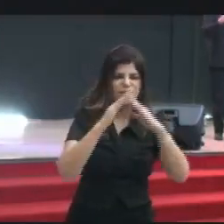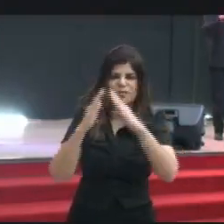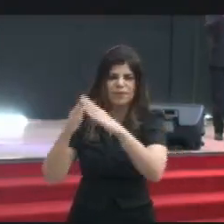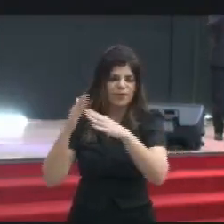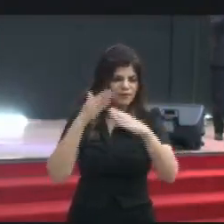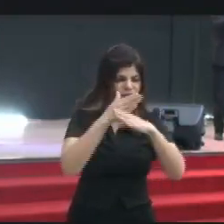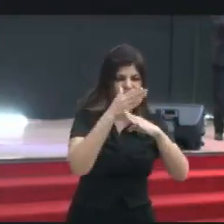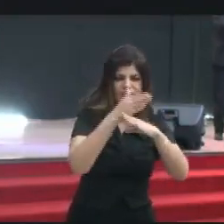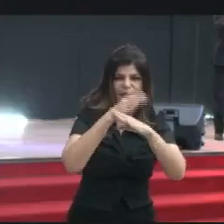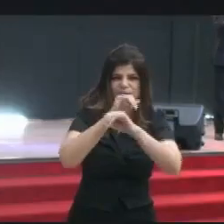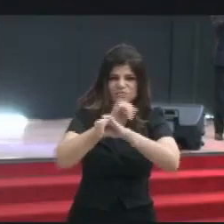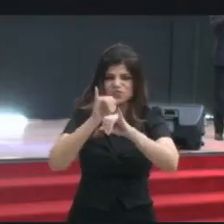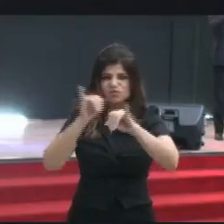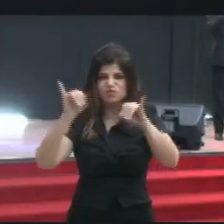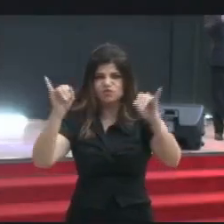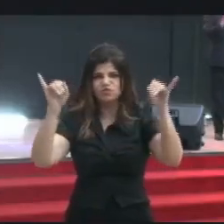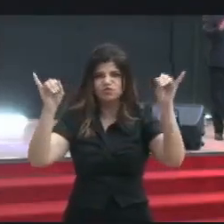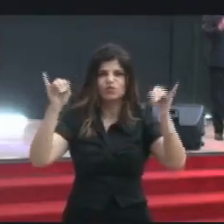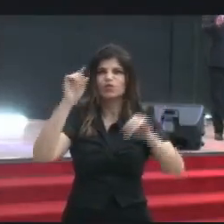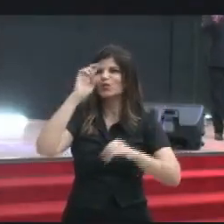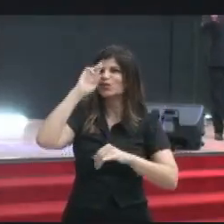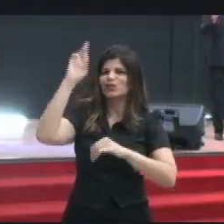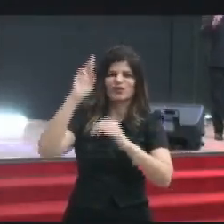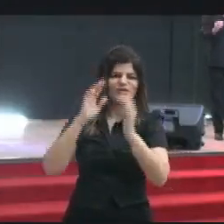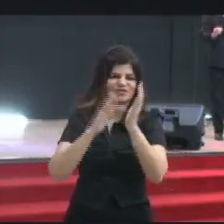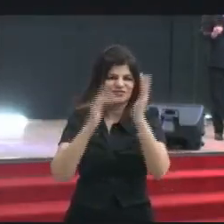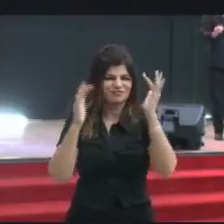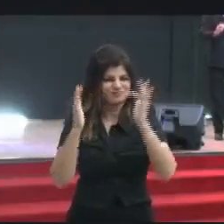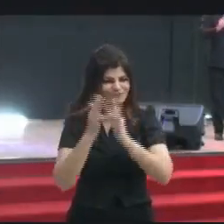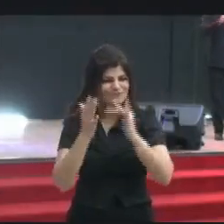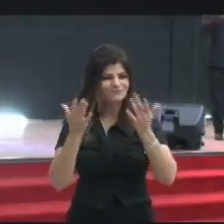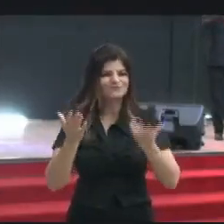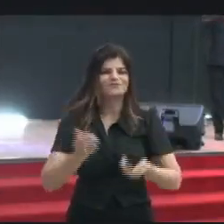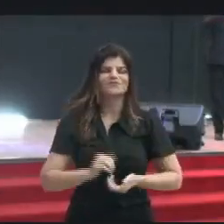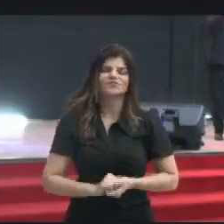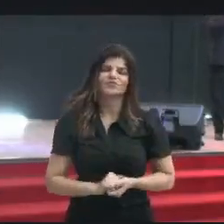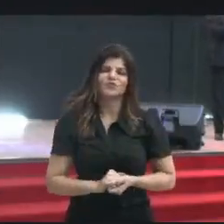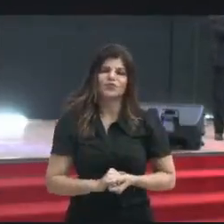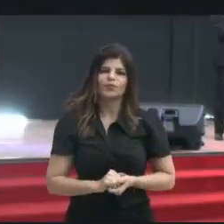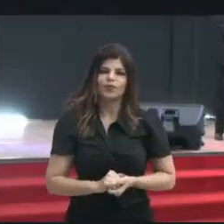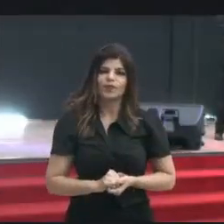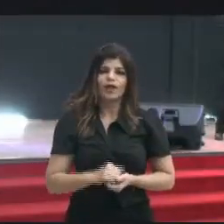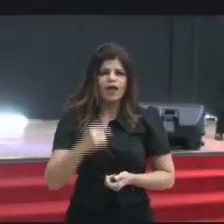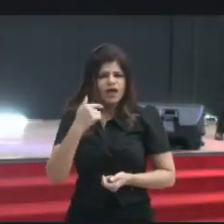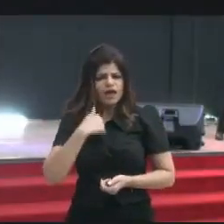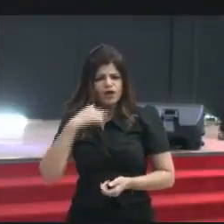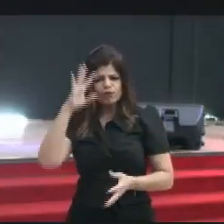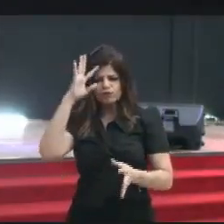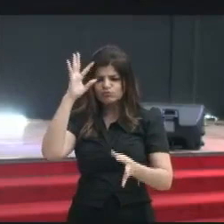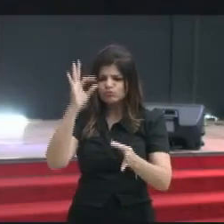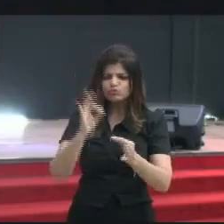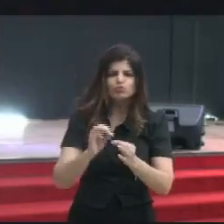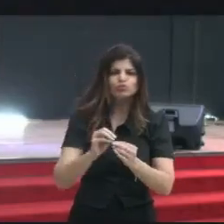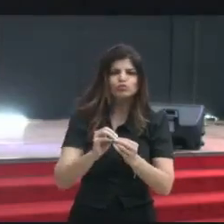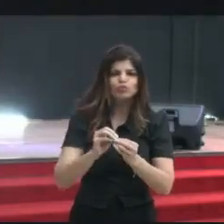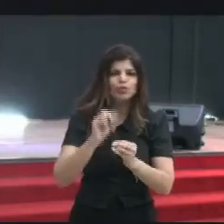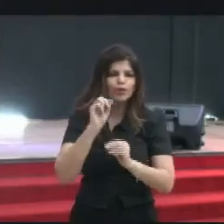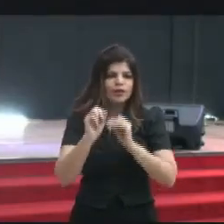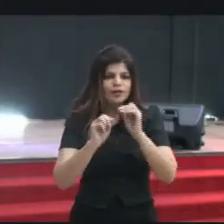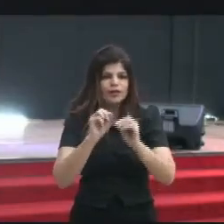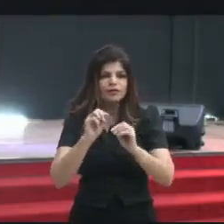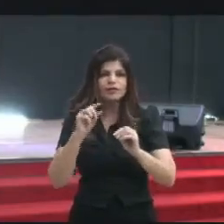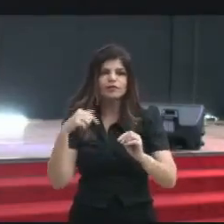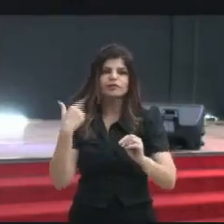casa, anunciando o Senhor Jesus. Sabe o que eu entendo com isso, queridos?